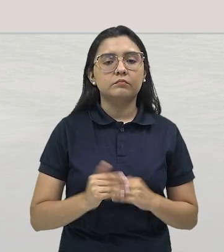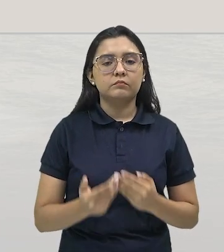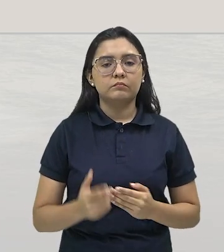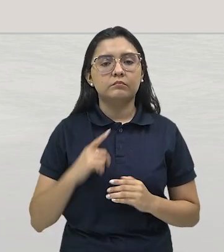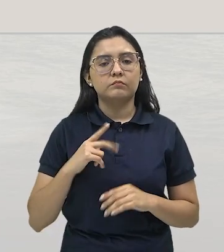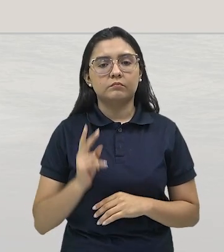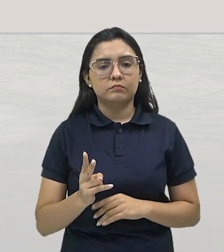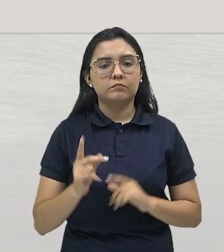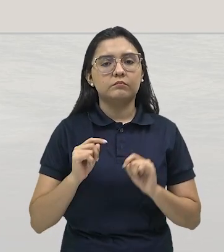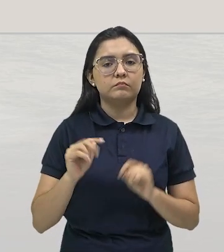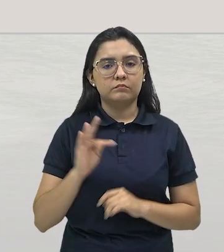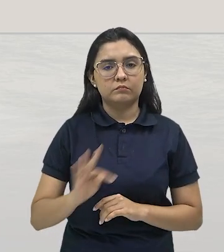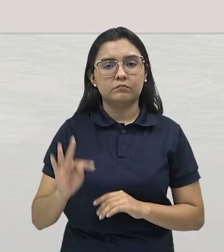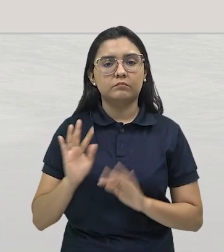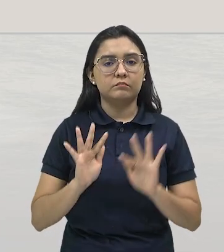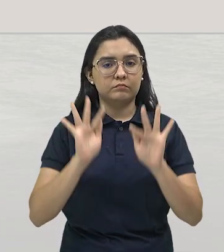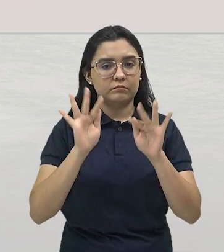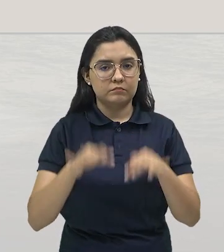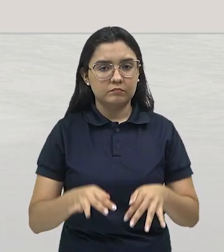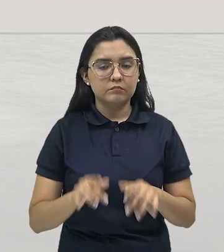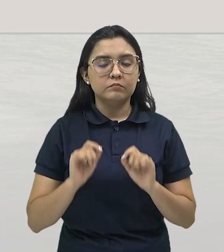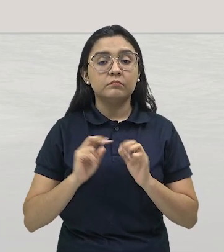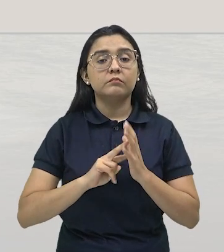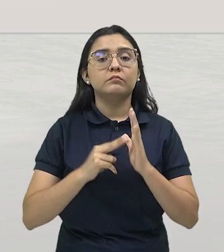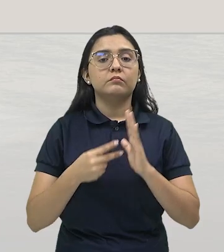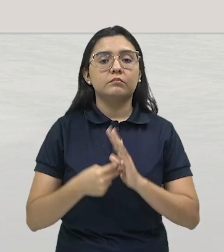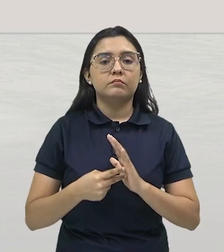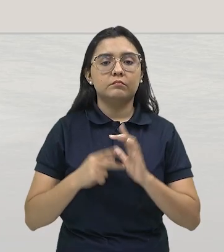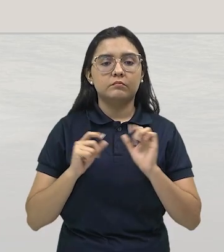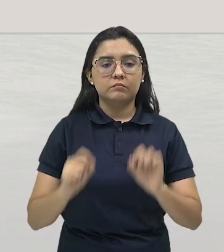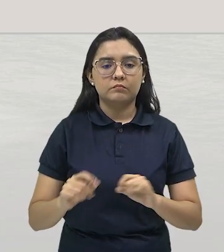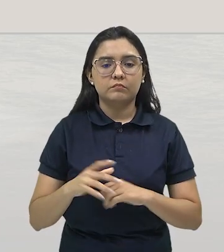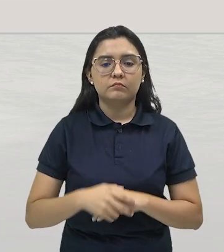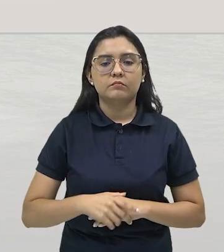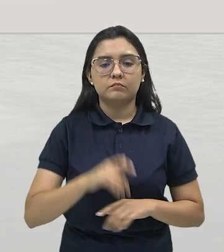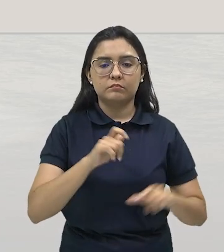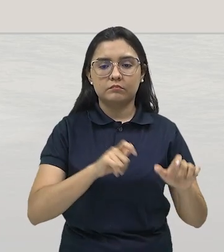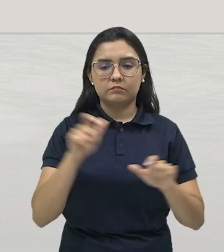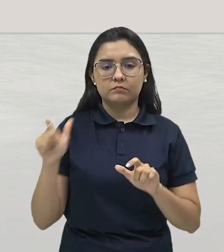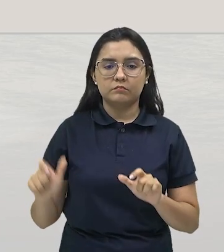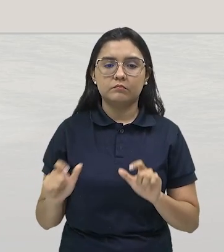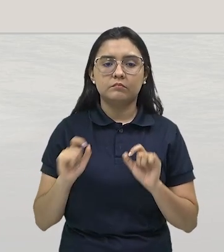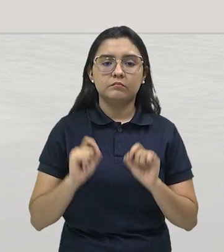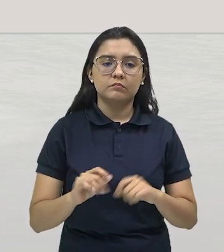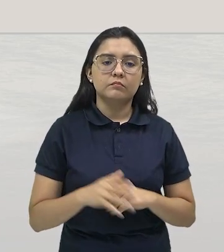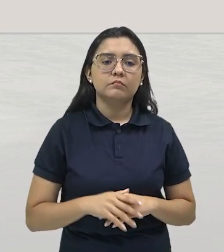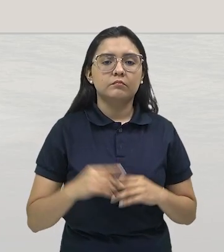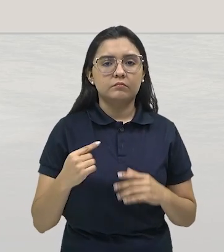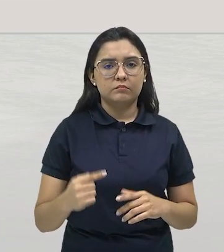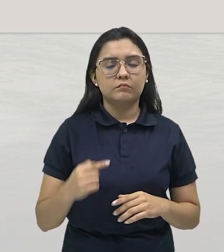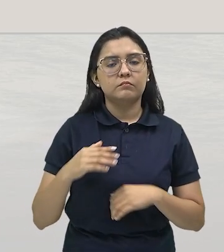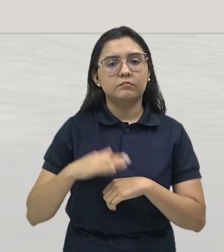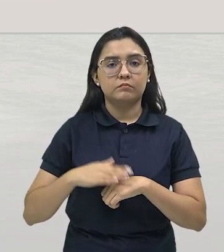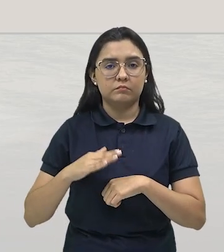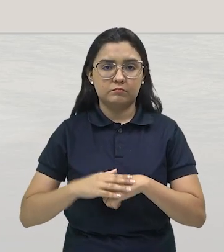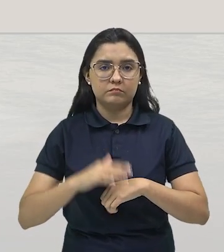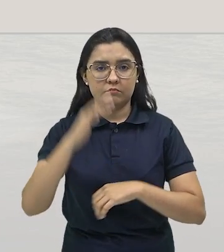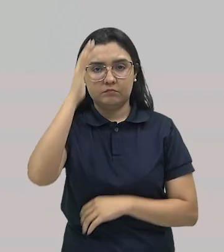até o fim, mesmo que isso significasse alienar toda a cidade. Eu vou resolver isso.